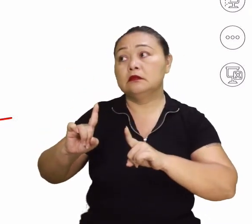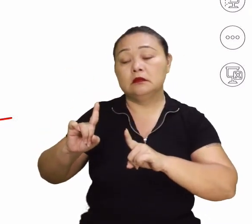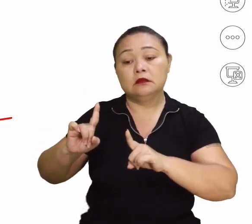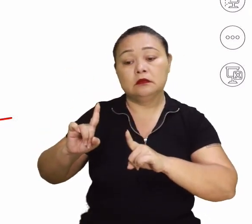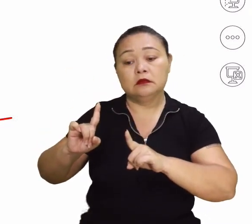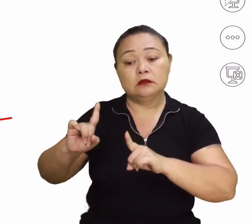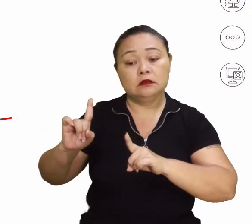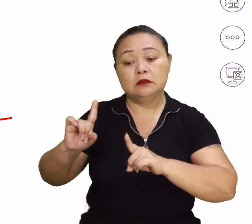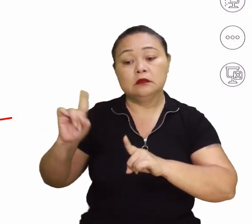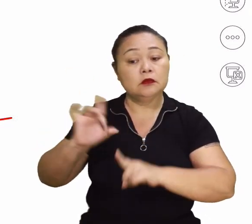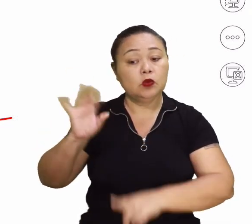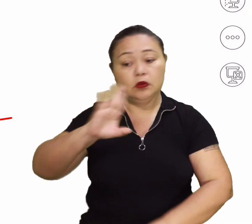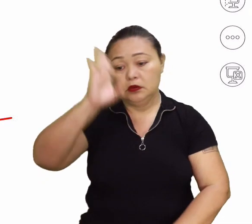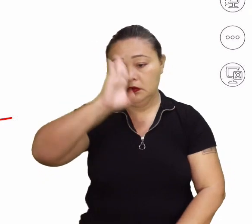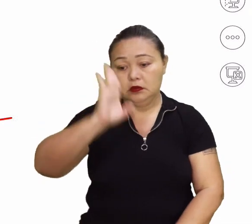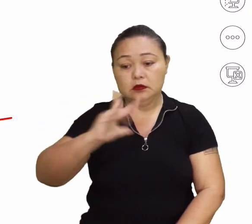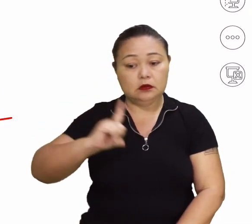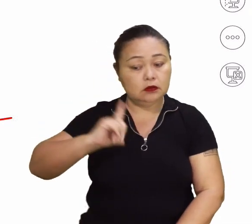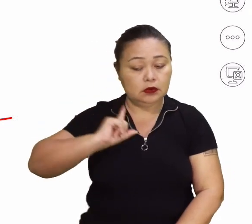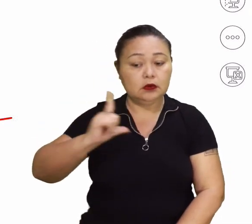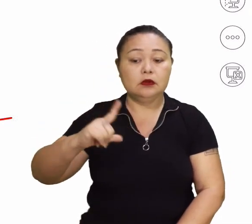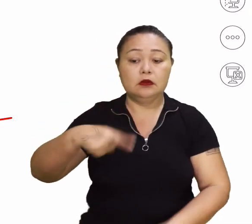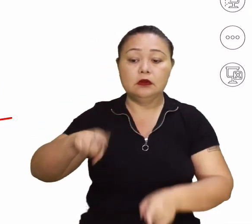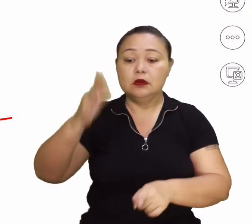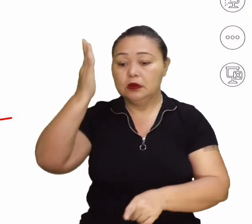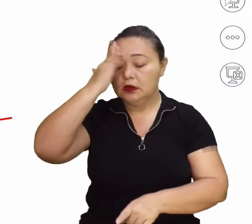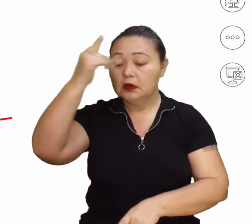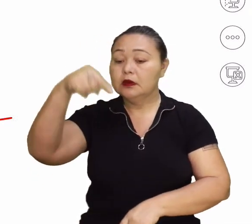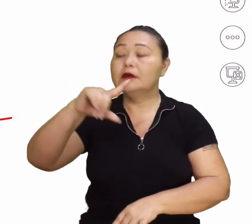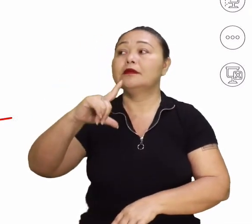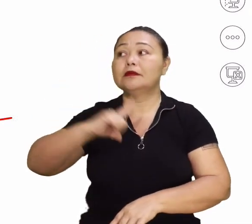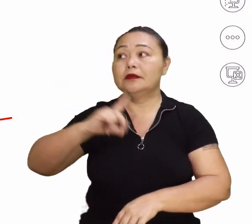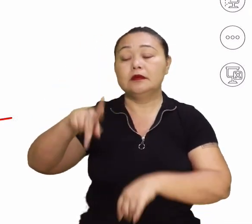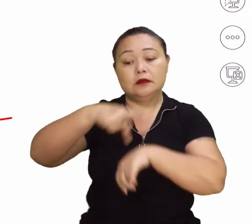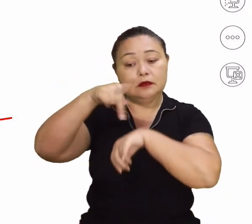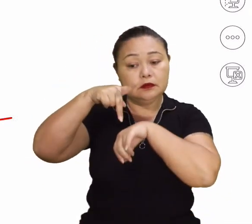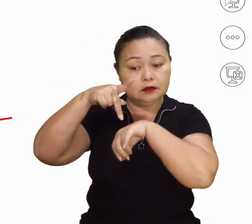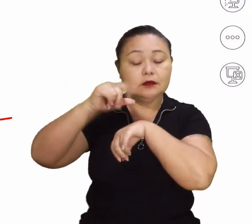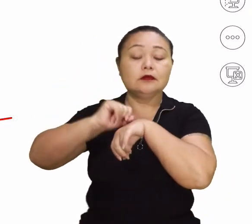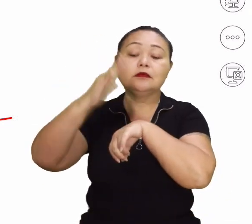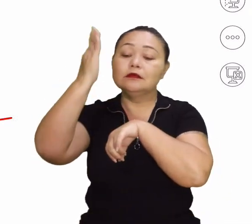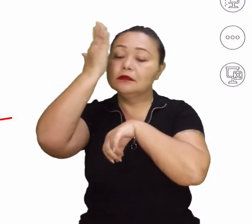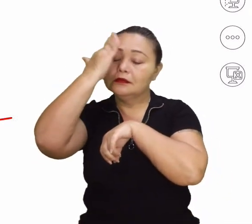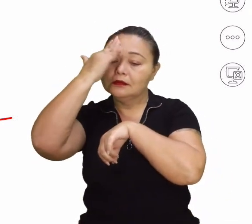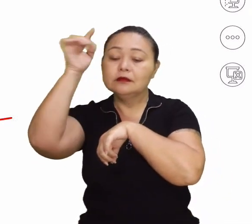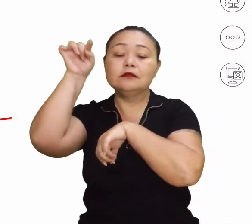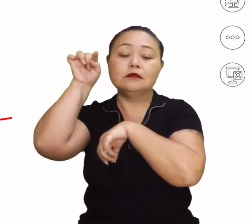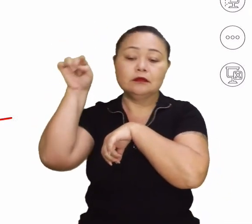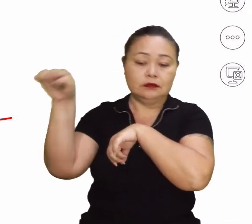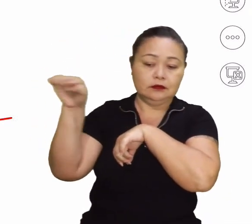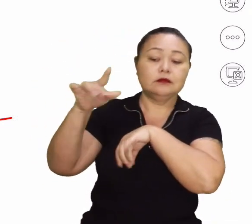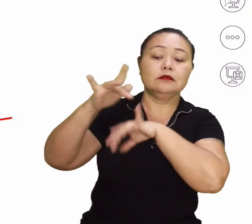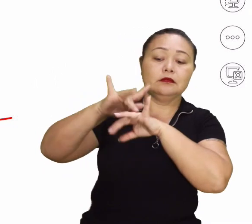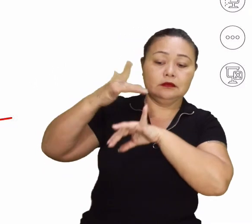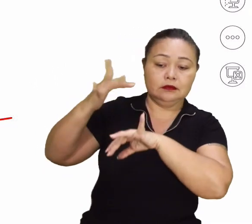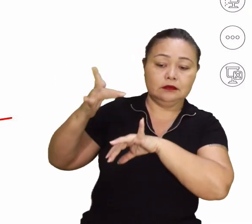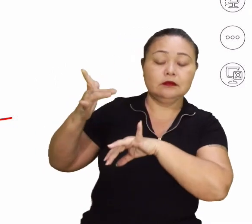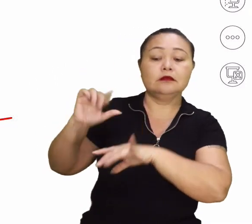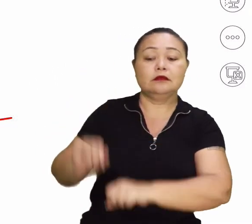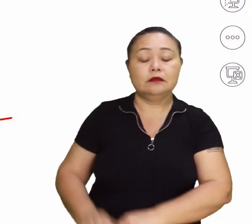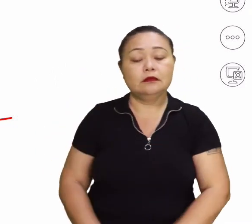e não é só o Brasil que sabe que lá tem diamante. Os países do mundo todo sabem que ali tem